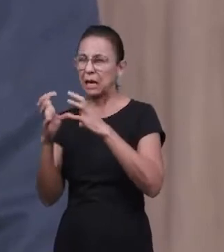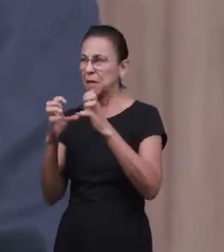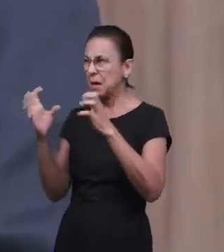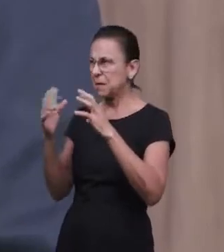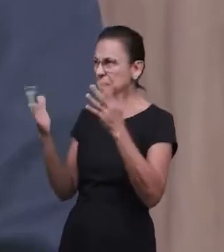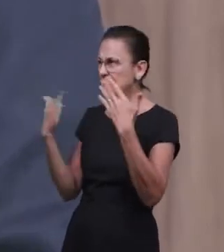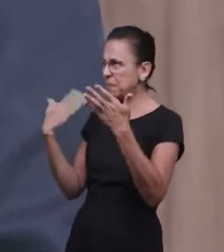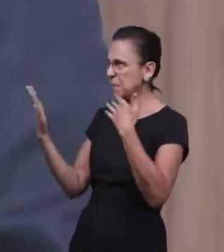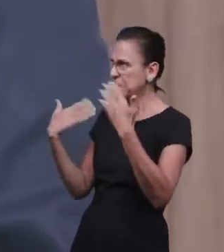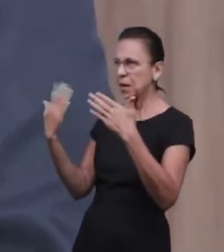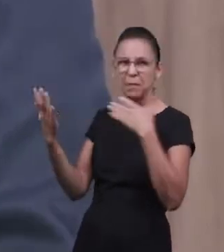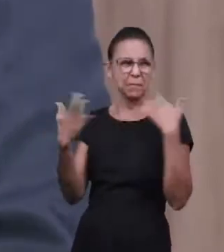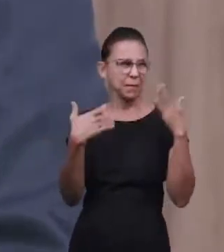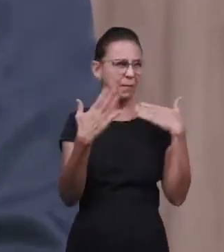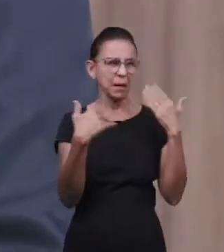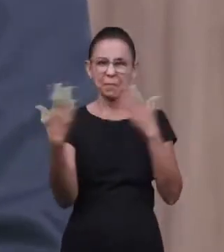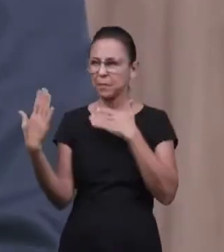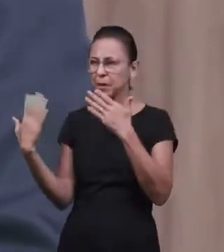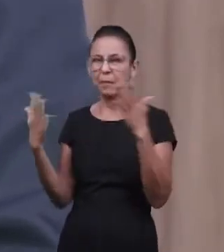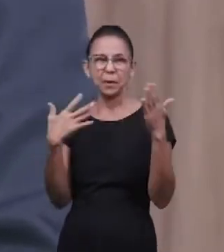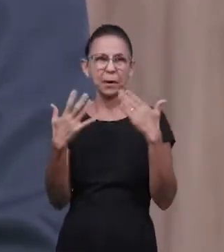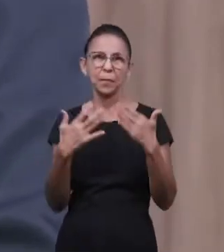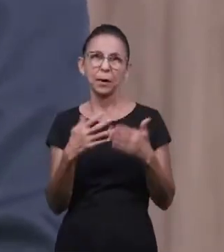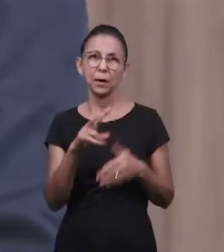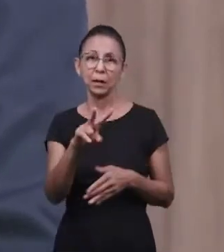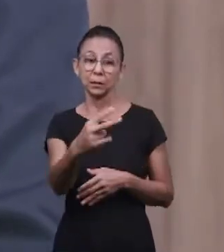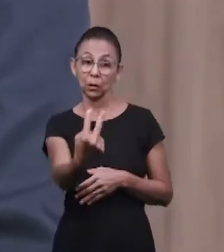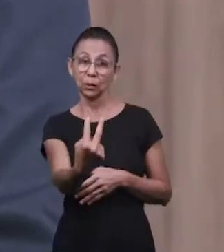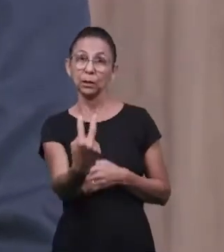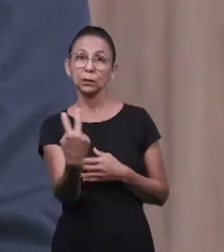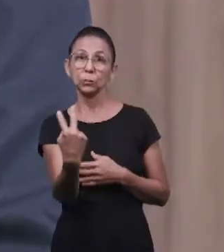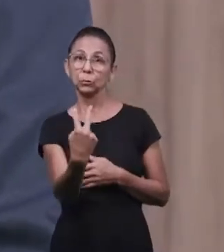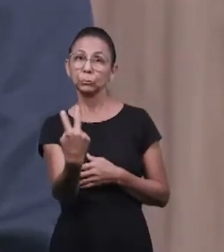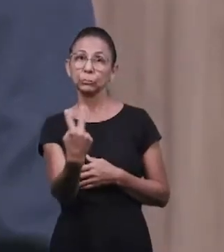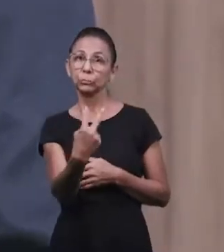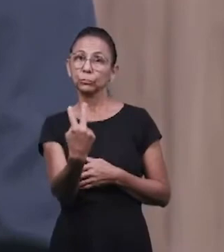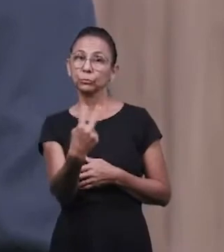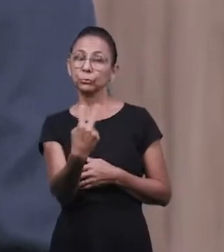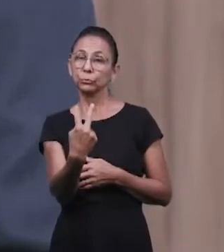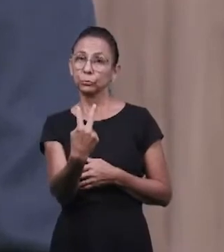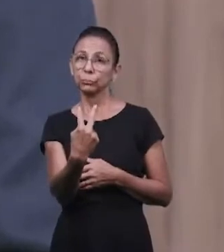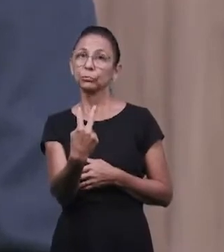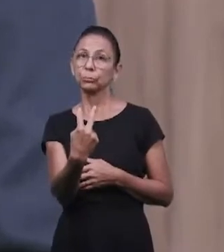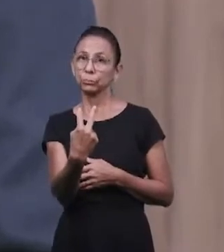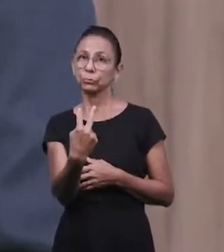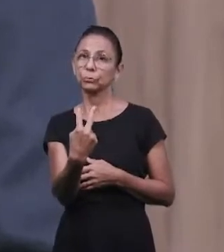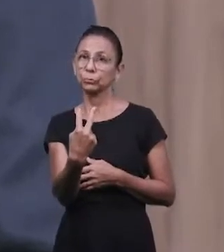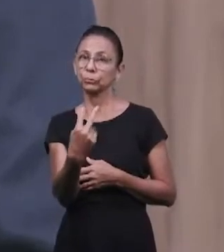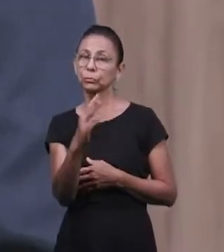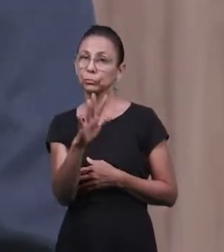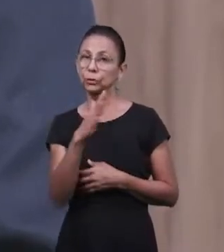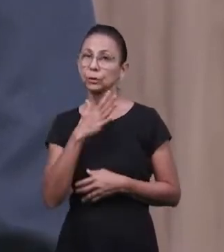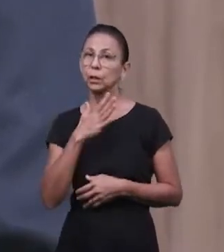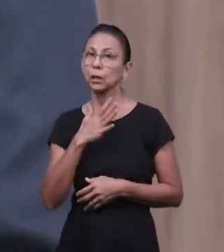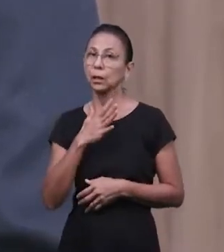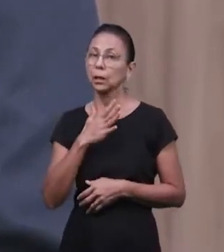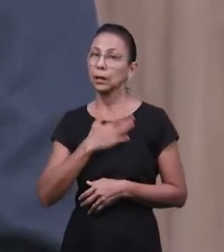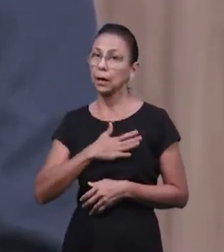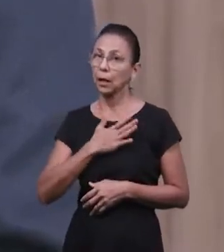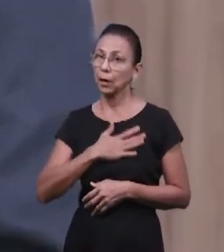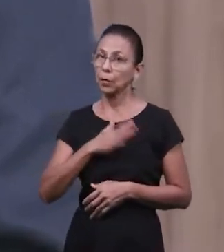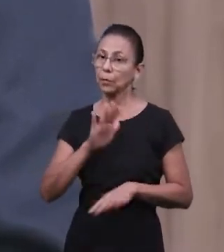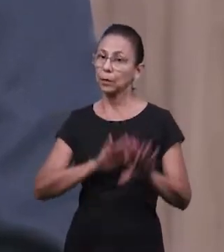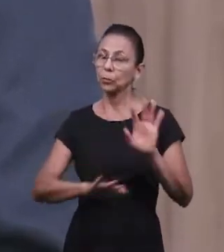acontecer. Isso é o seguinte: você está criando um filho, é duas coisas: brigar na frente dos seus filhos,